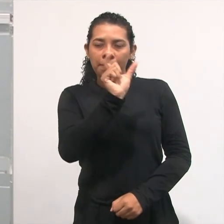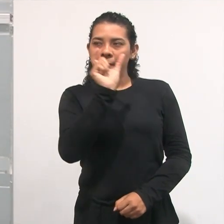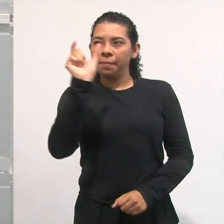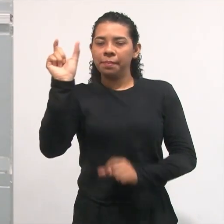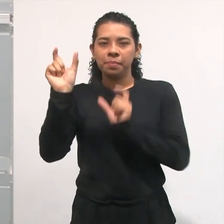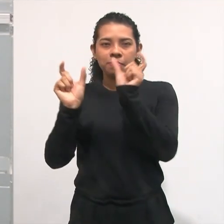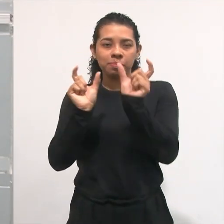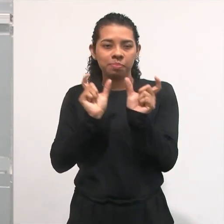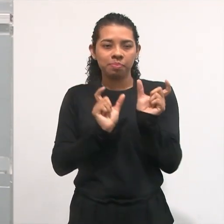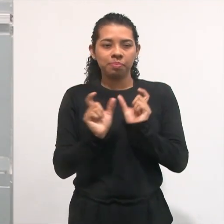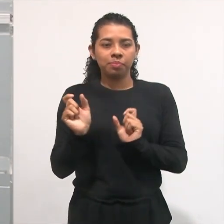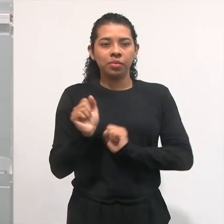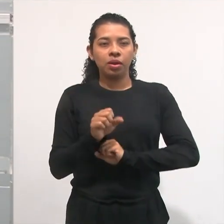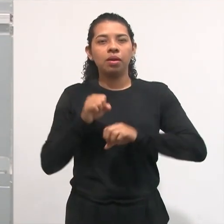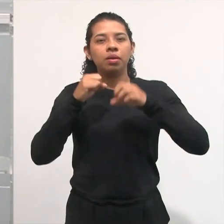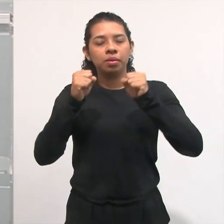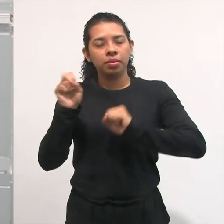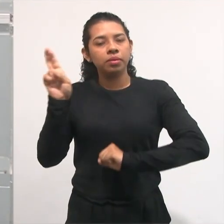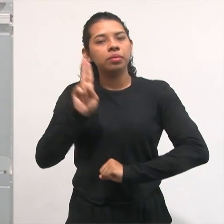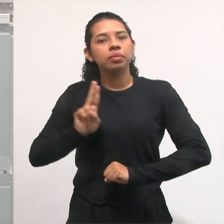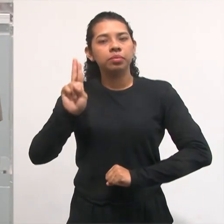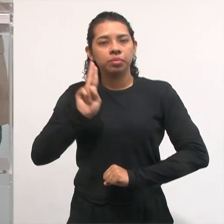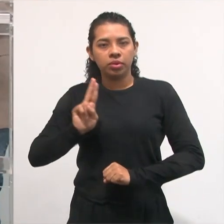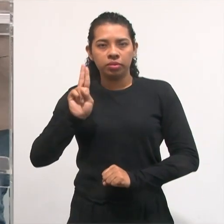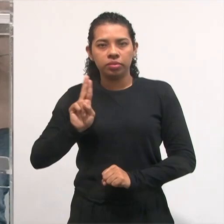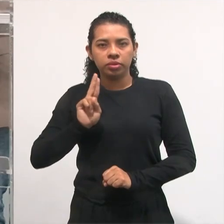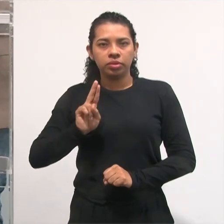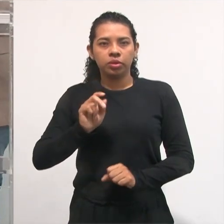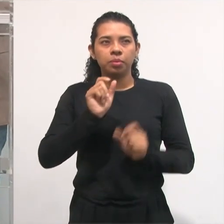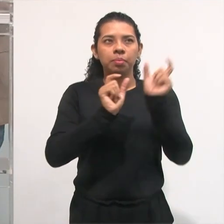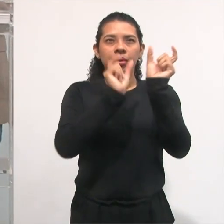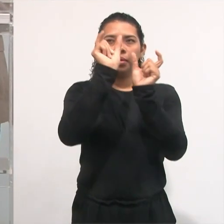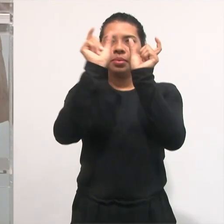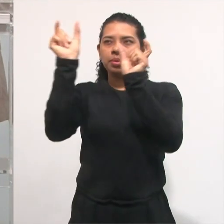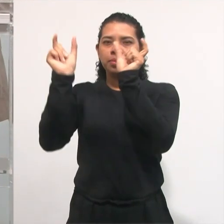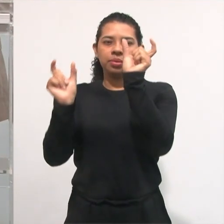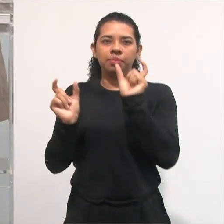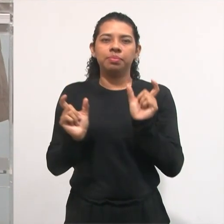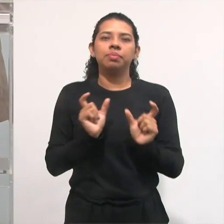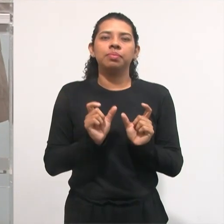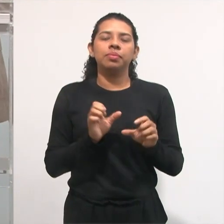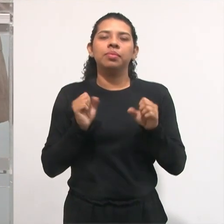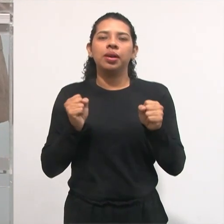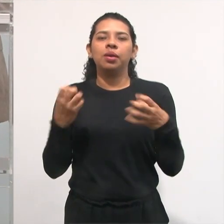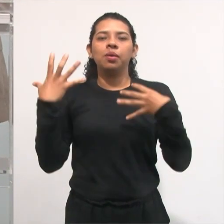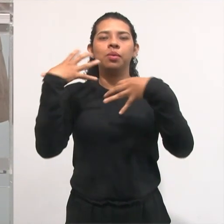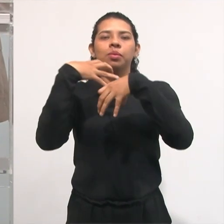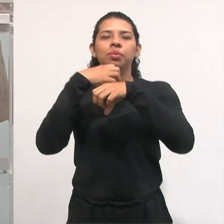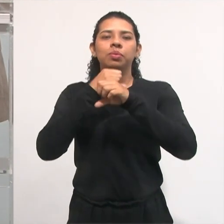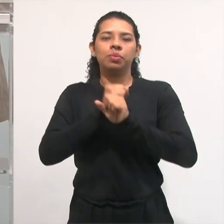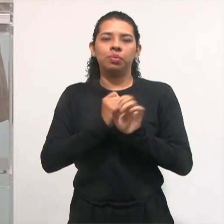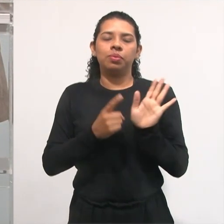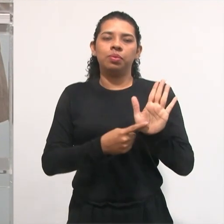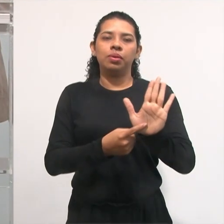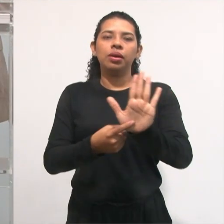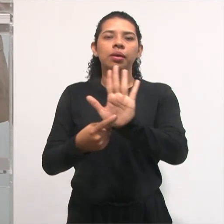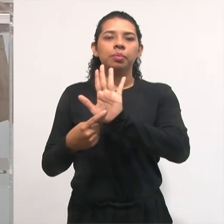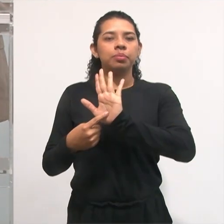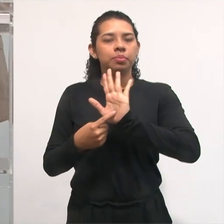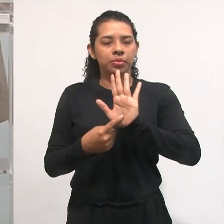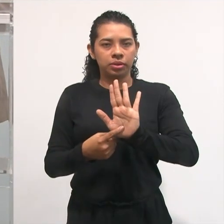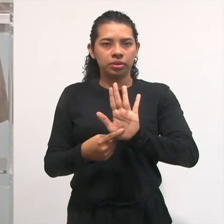aquelas variáveis nominais, você pode utilizar mapas de palavras para fazer a